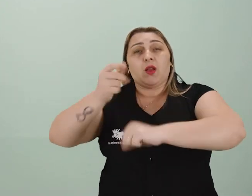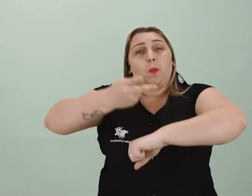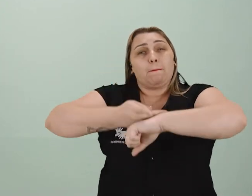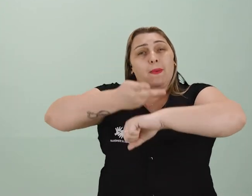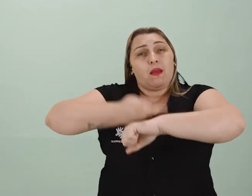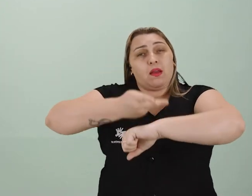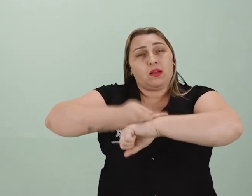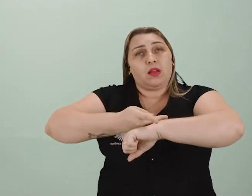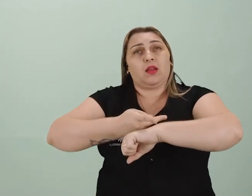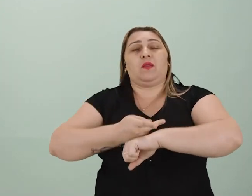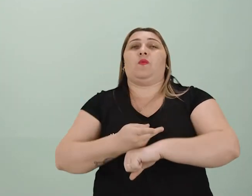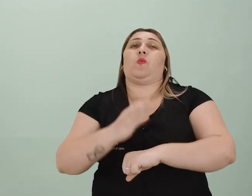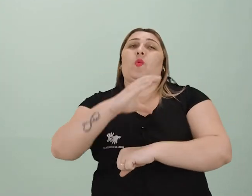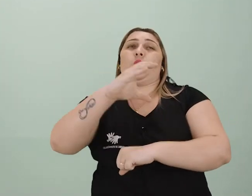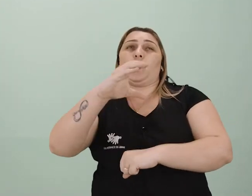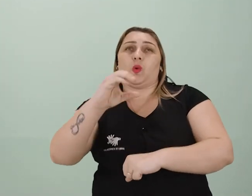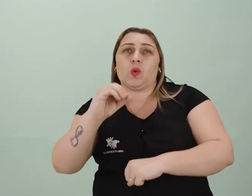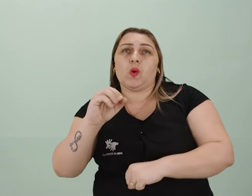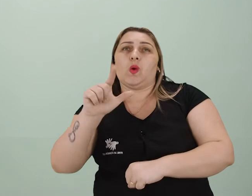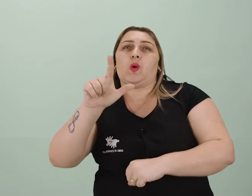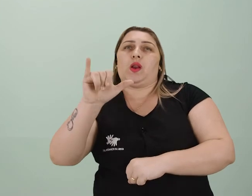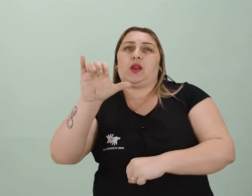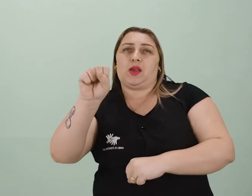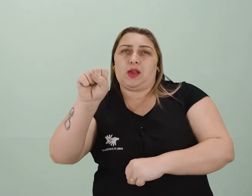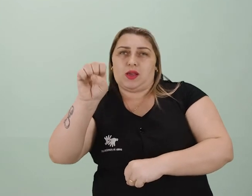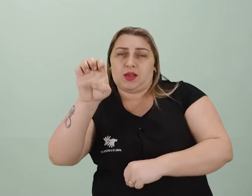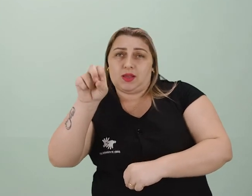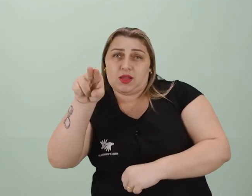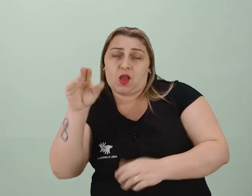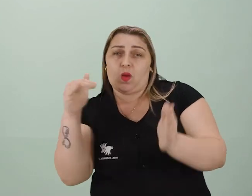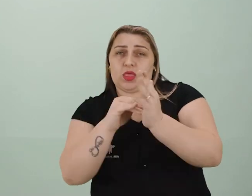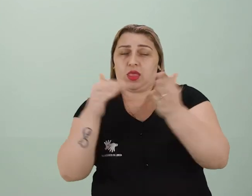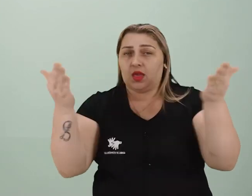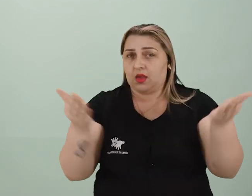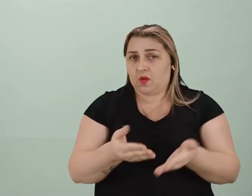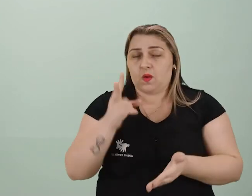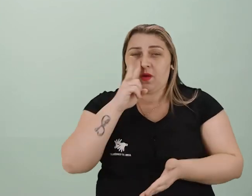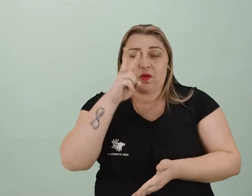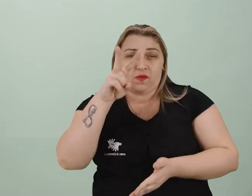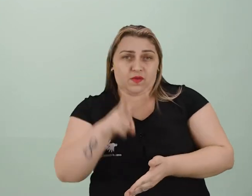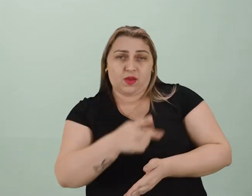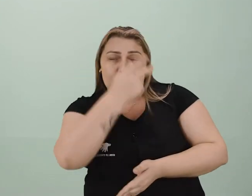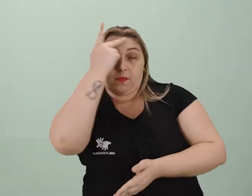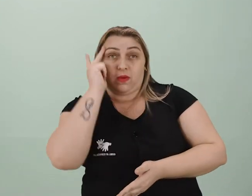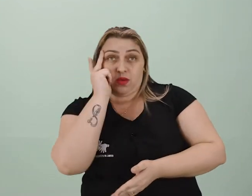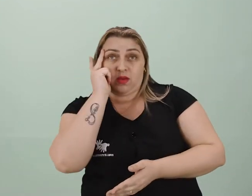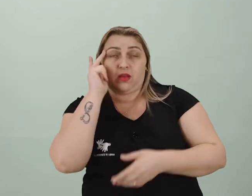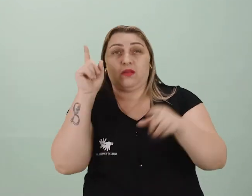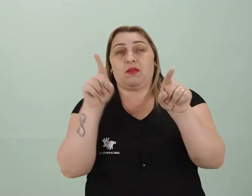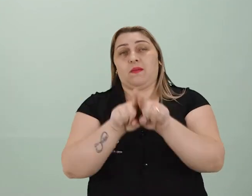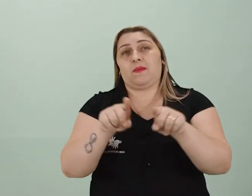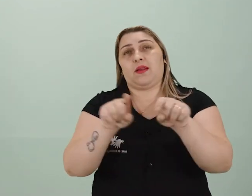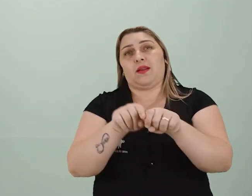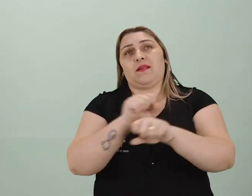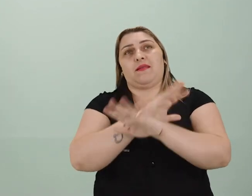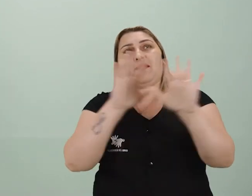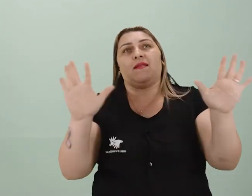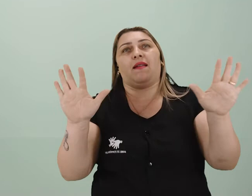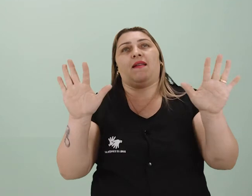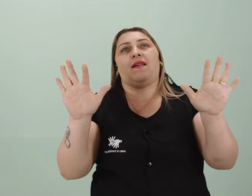tá? O Coliseu, né, também até hoje pode ser visto por todas as pessoas. E, claro, o